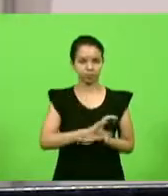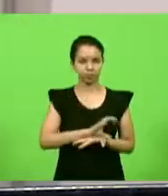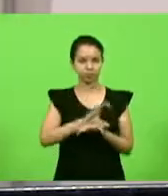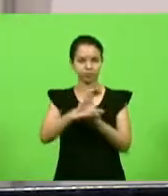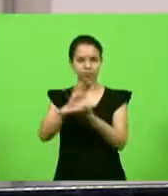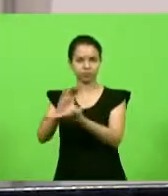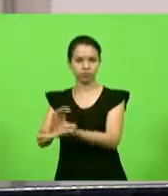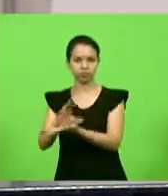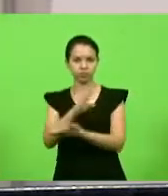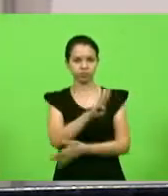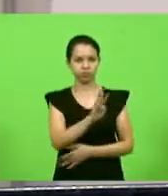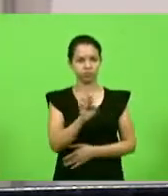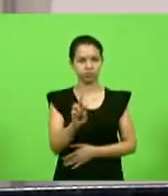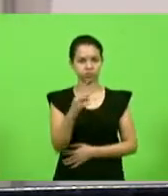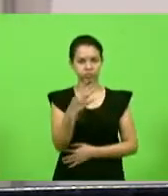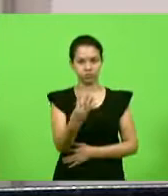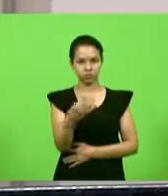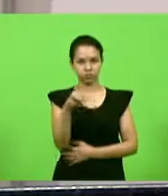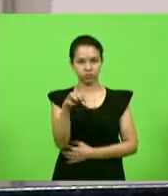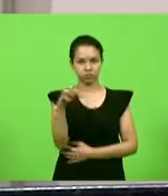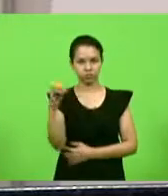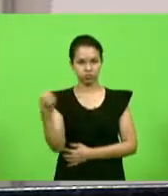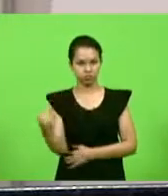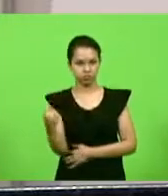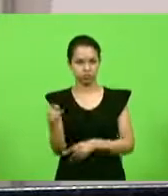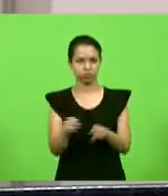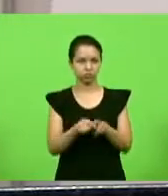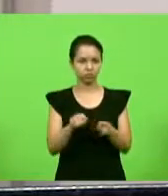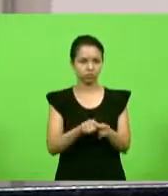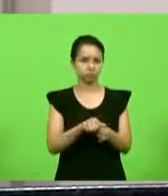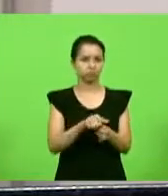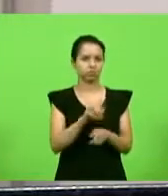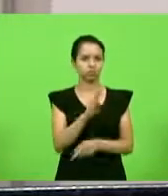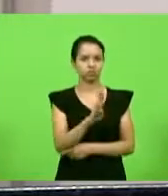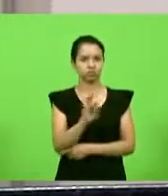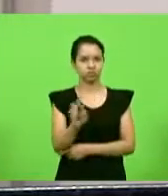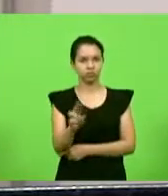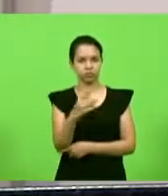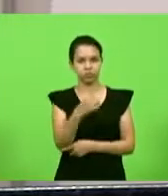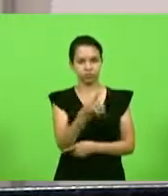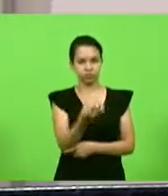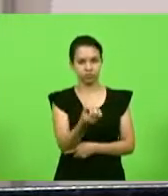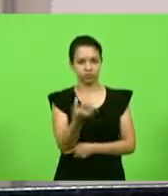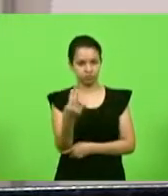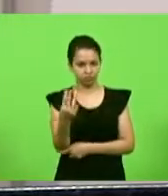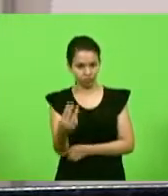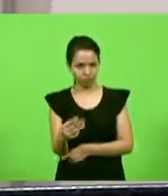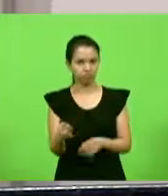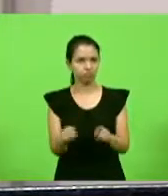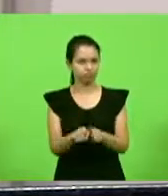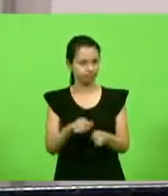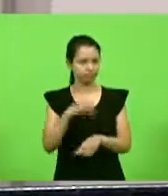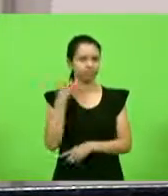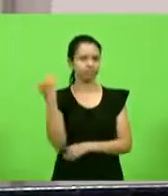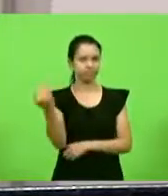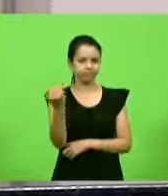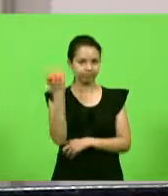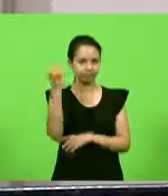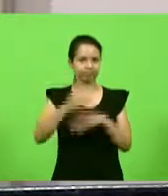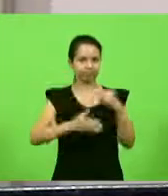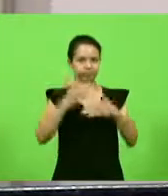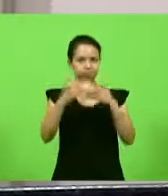na BR-470 e na BR-163 é de suma importância para o